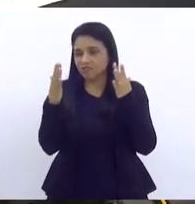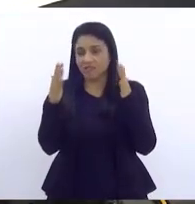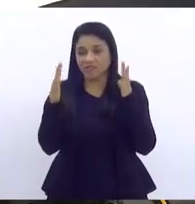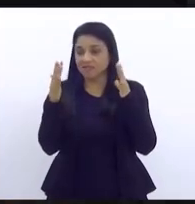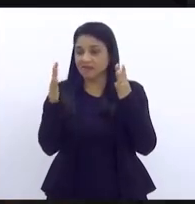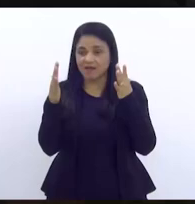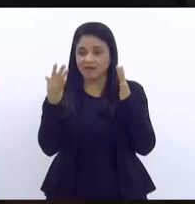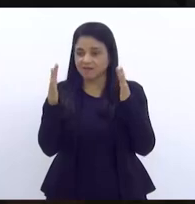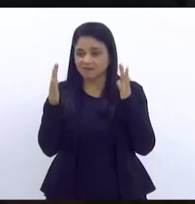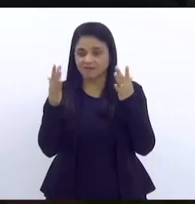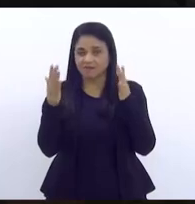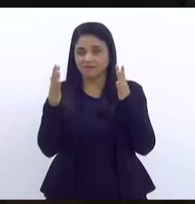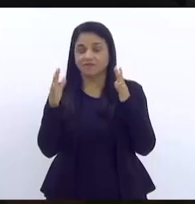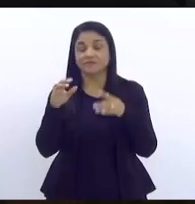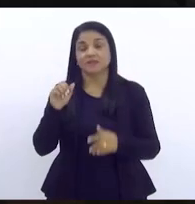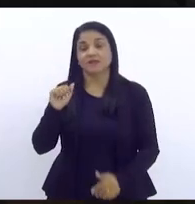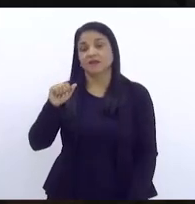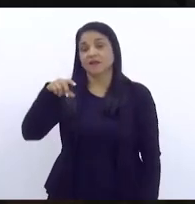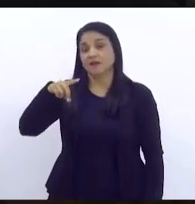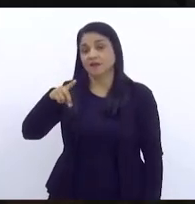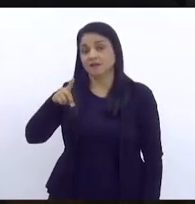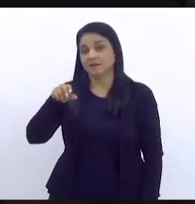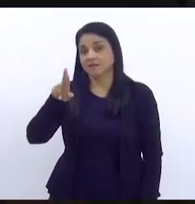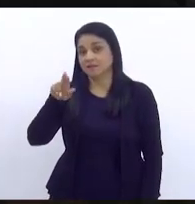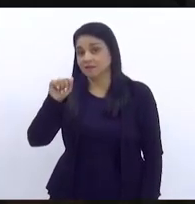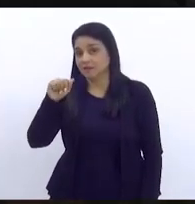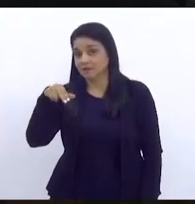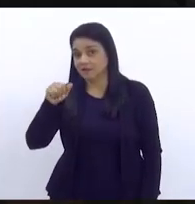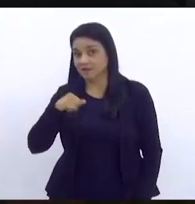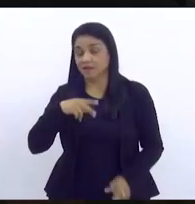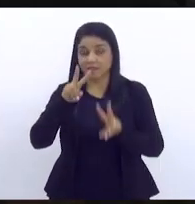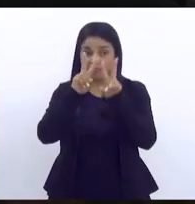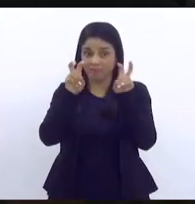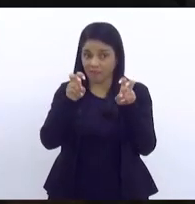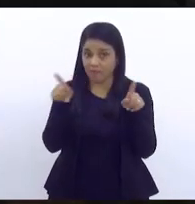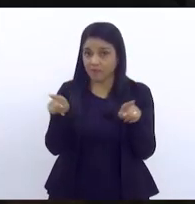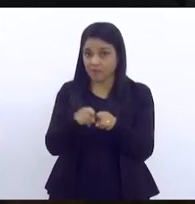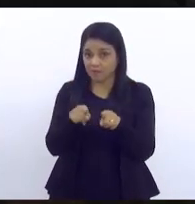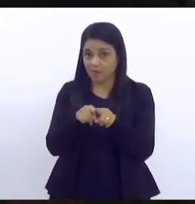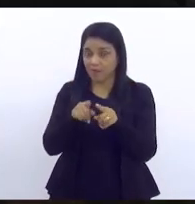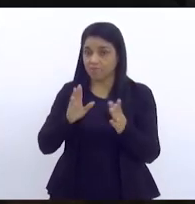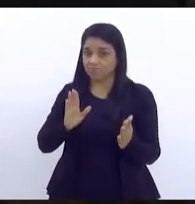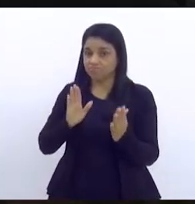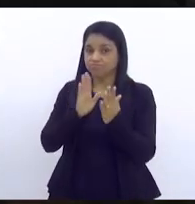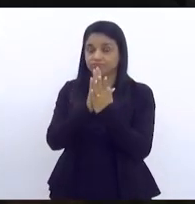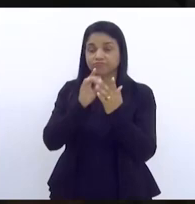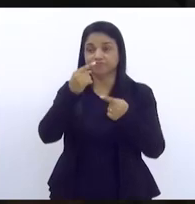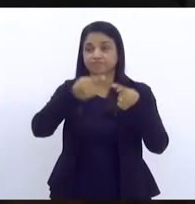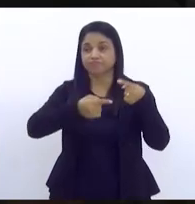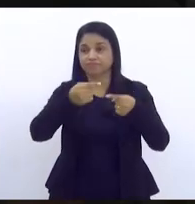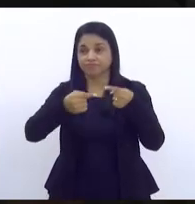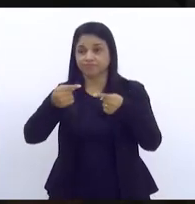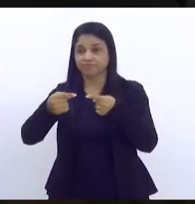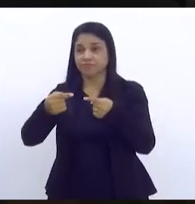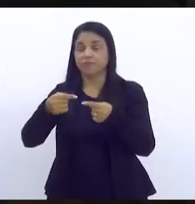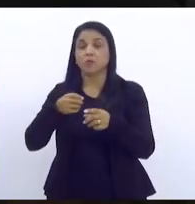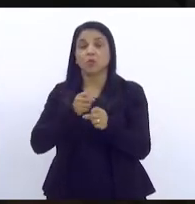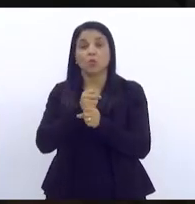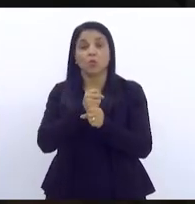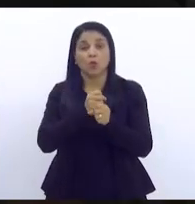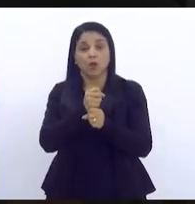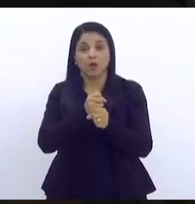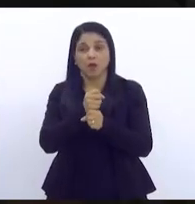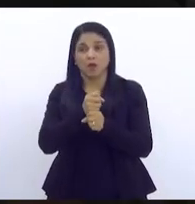Adriana chamou atenção gente um outro tema que Vamos enfrentar frente a essa o ano que